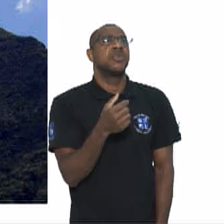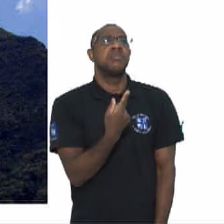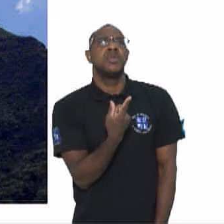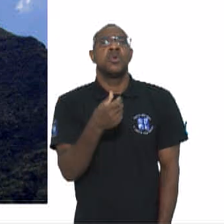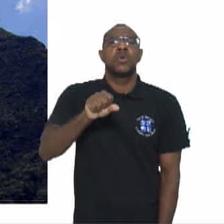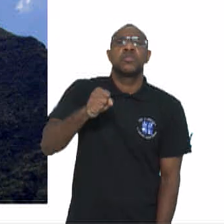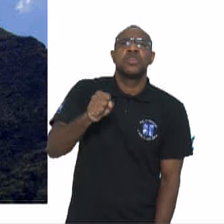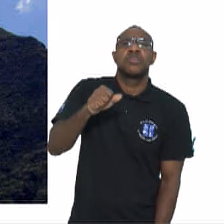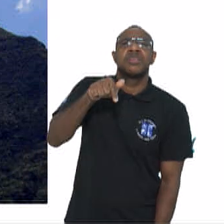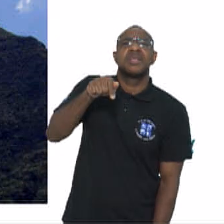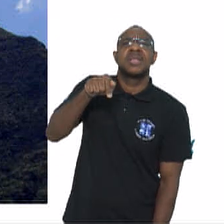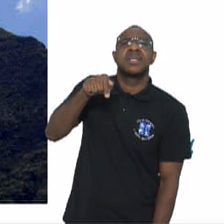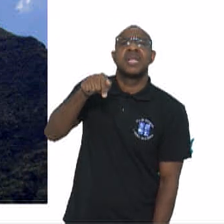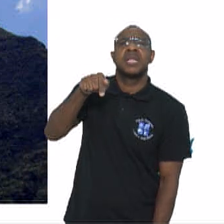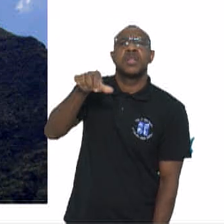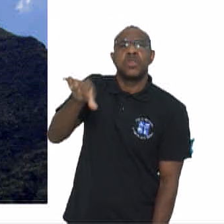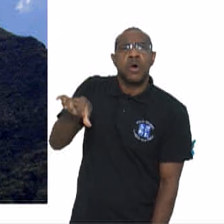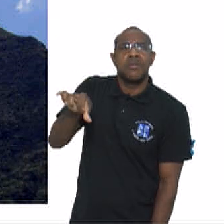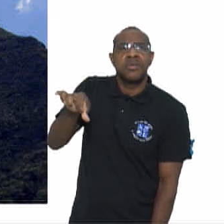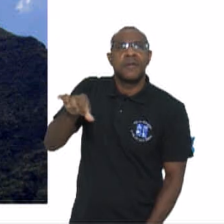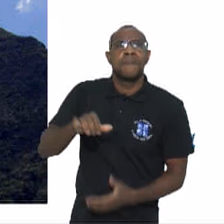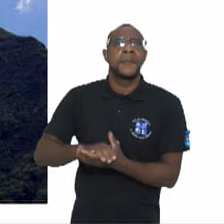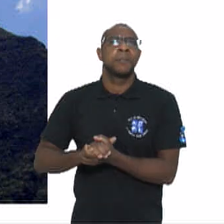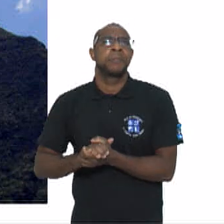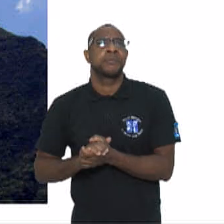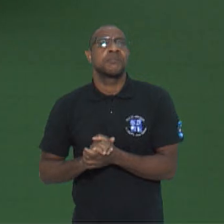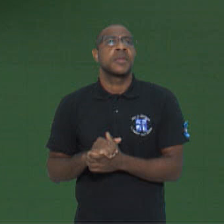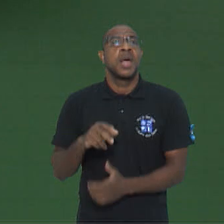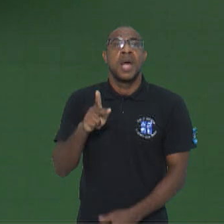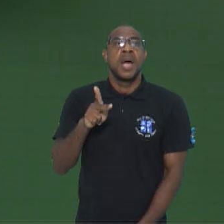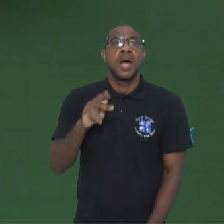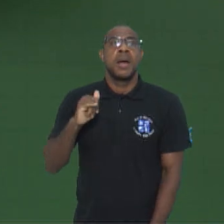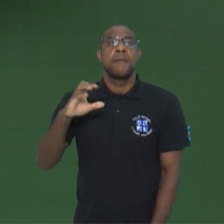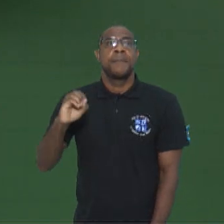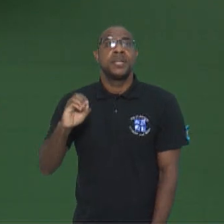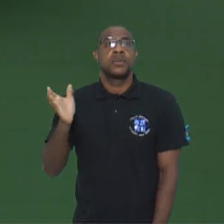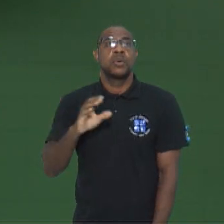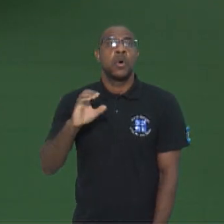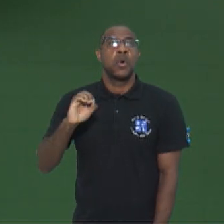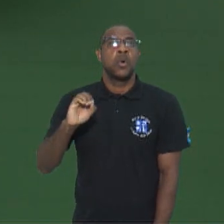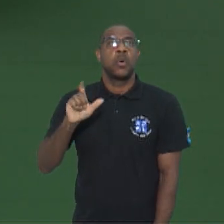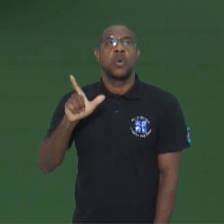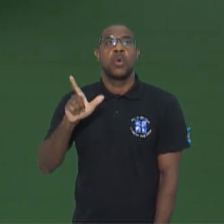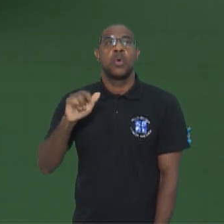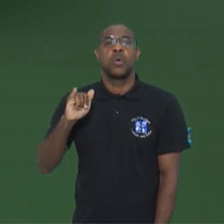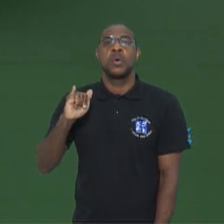1879. Inclusive, o Pico Olimpo foi em homenagem ao sobrenome de Joaquim Olímpio. Tá?